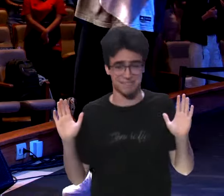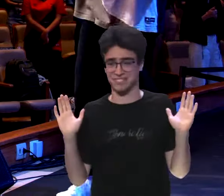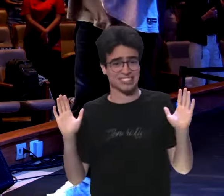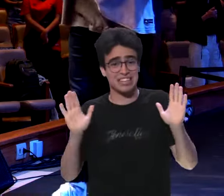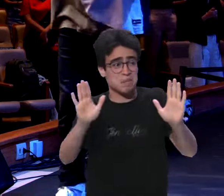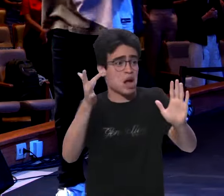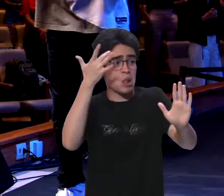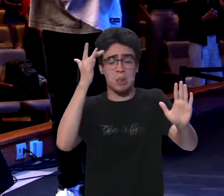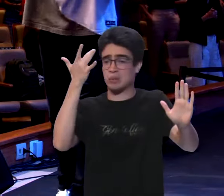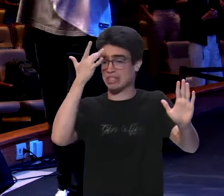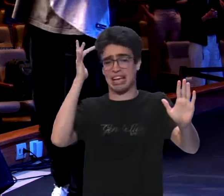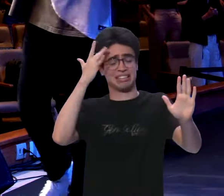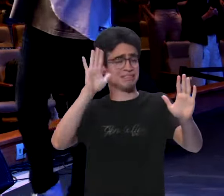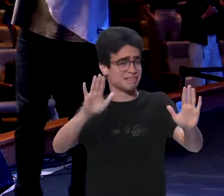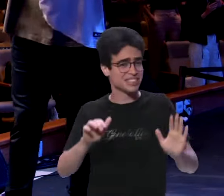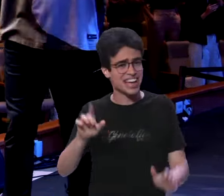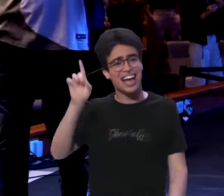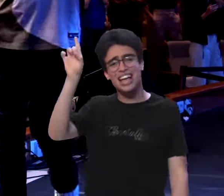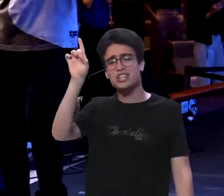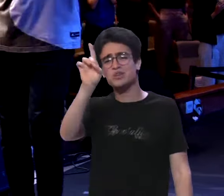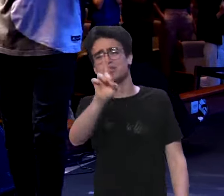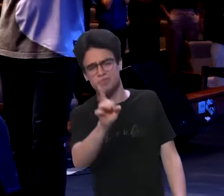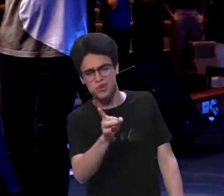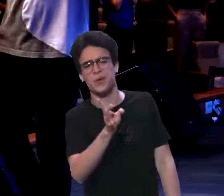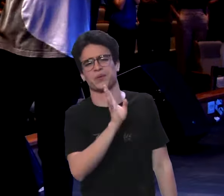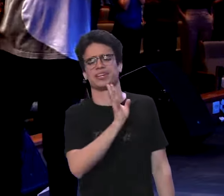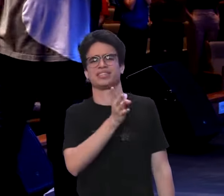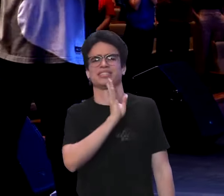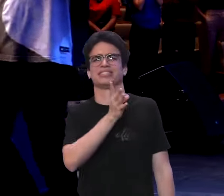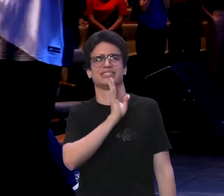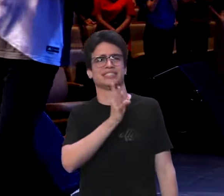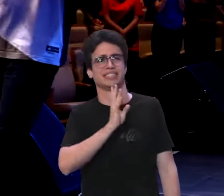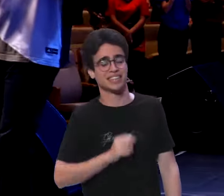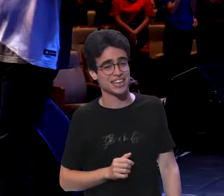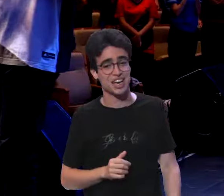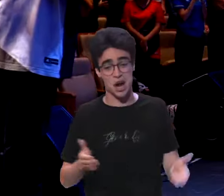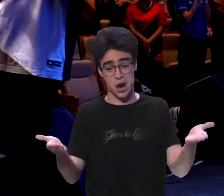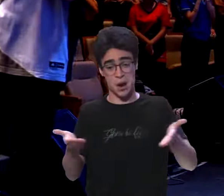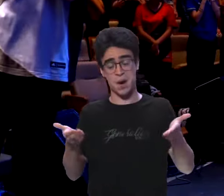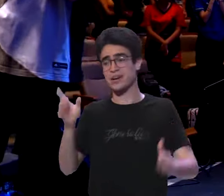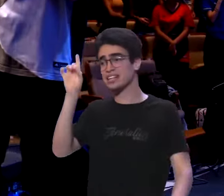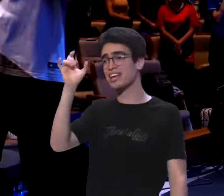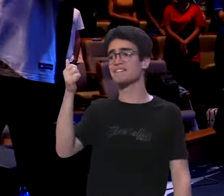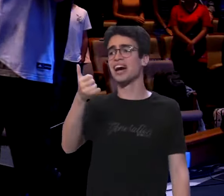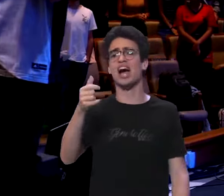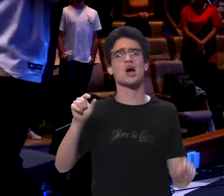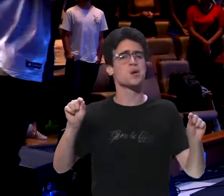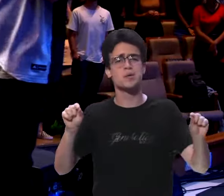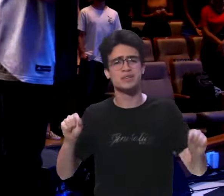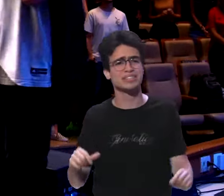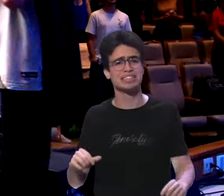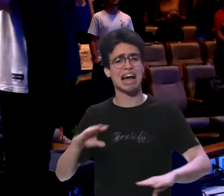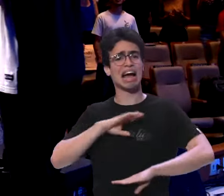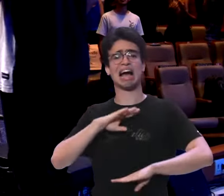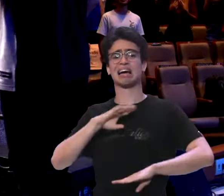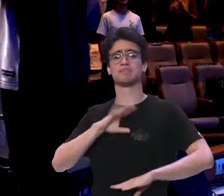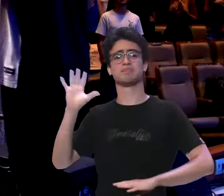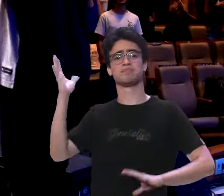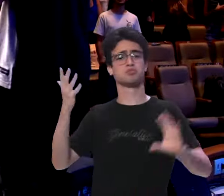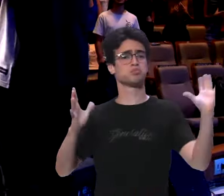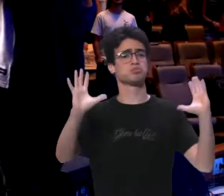Eu não sei, Deus sabe a tua vida. E hoje Ele está dizendo, não importa como estão as